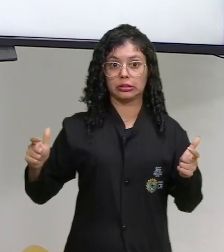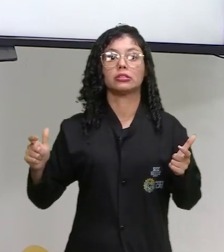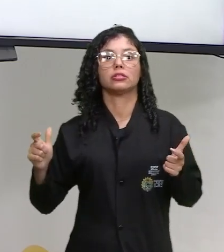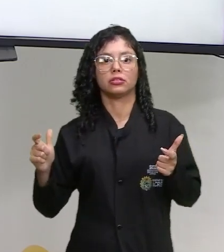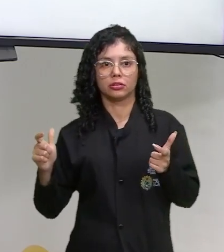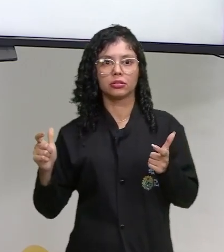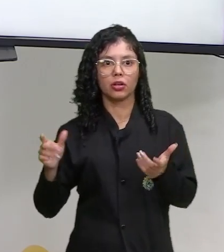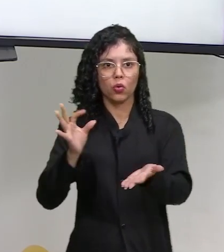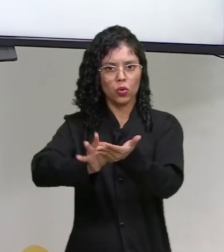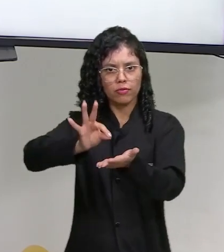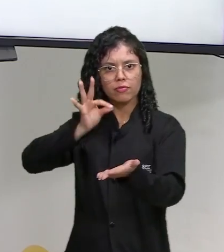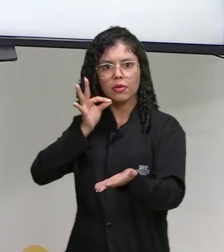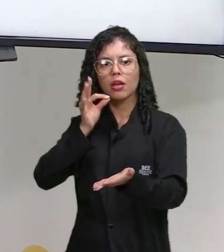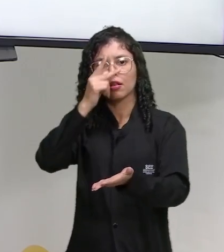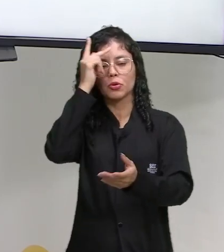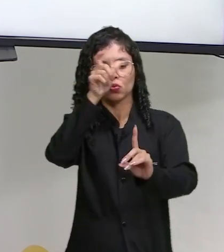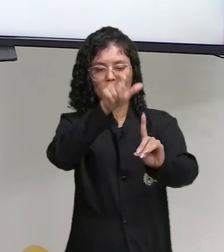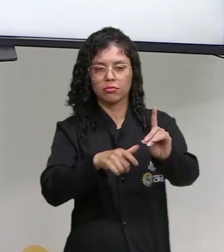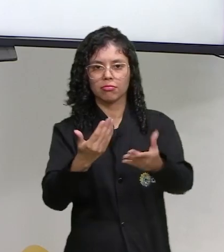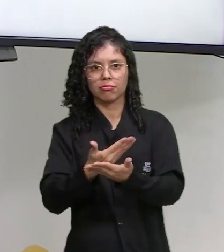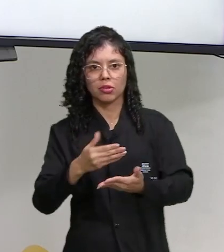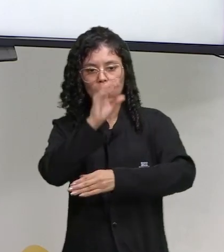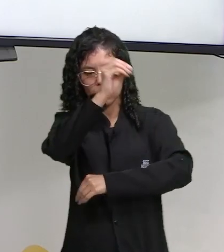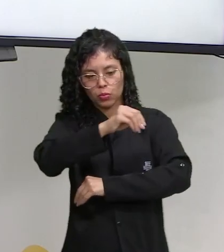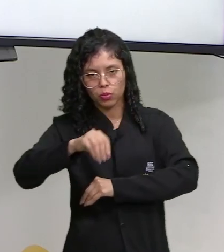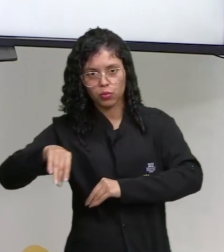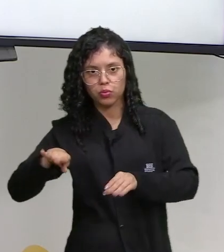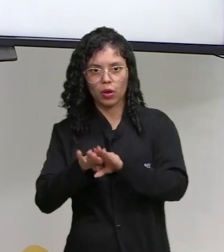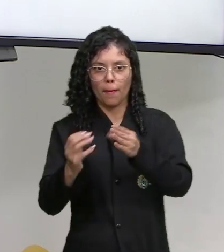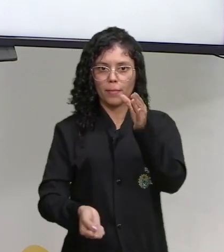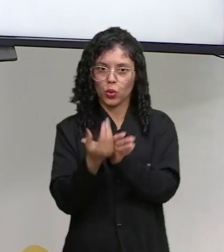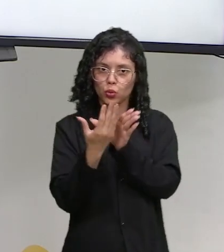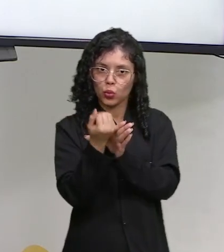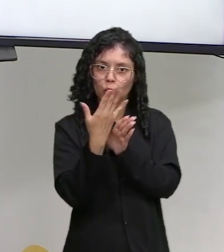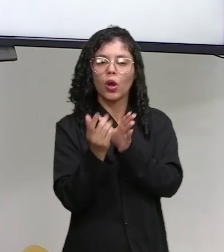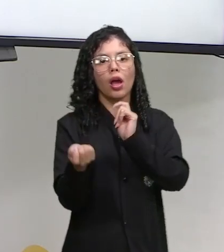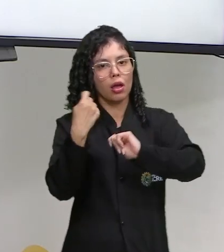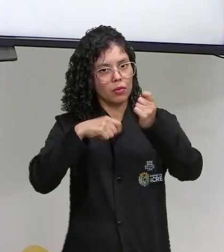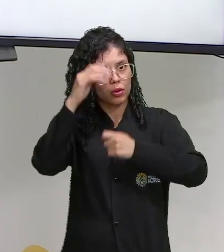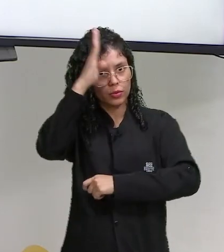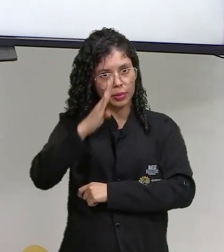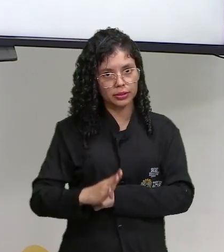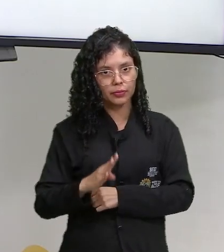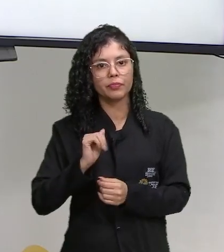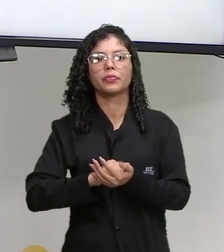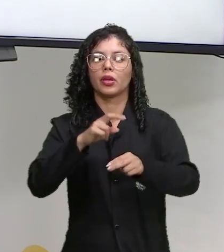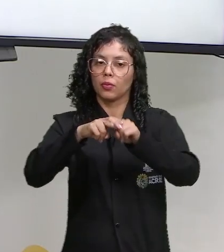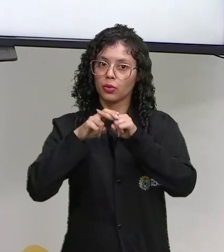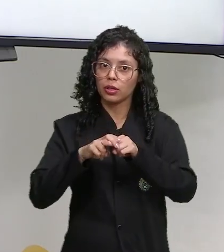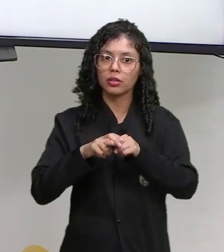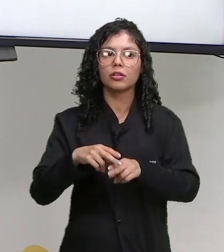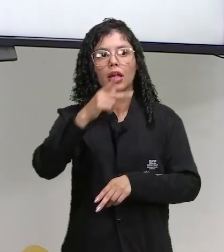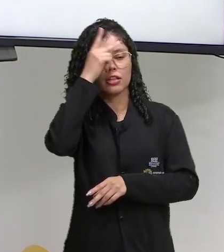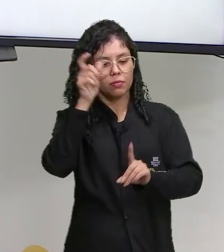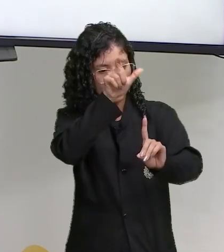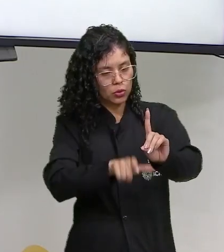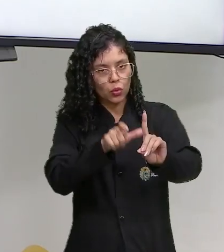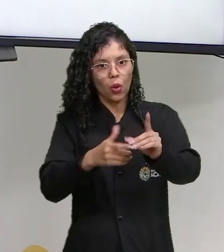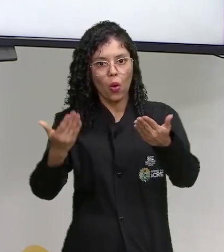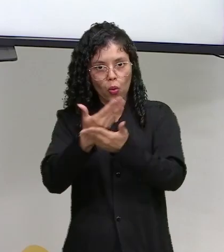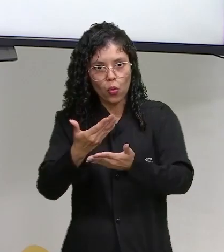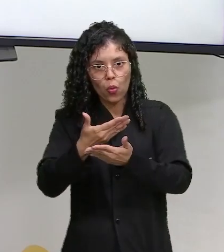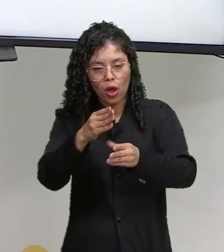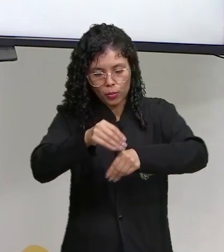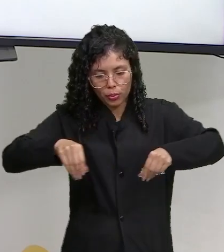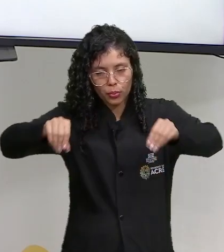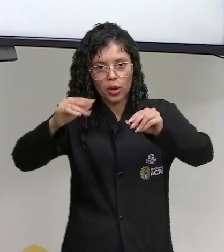cafeicultores. O café, nesse momento histórico, é o principal produto ali que gera economia para o Brasil. Portanto, os cafeicultores fazem parte da